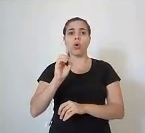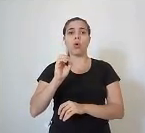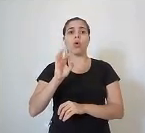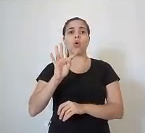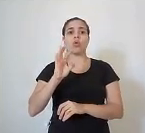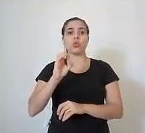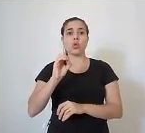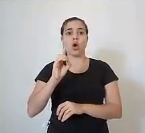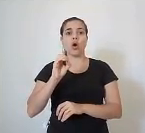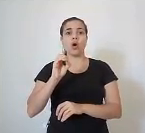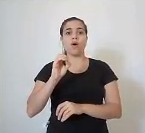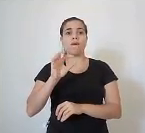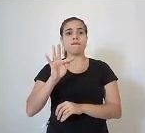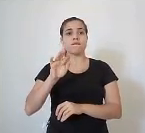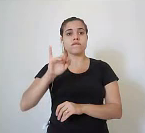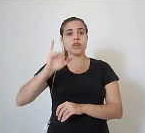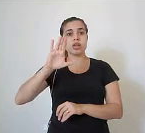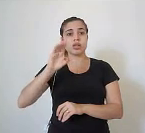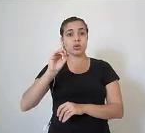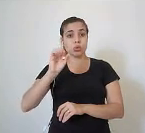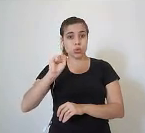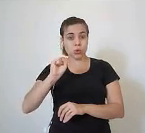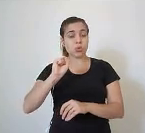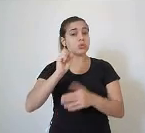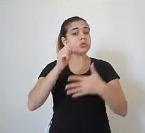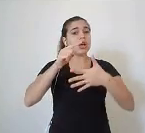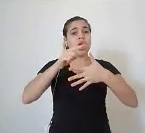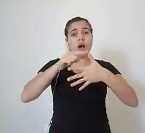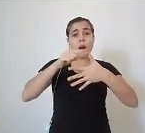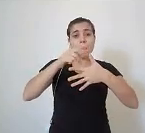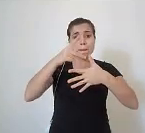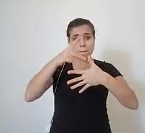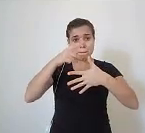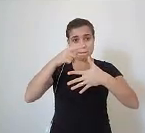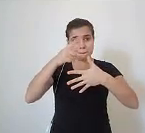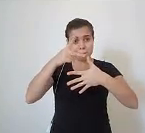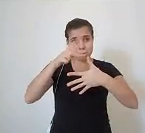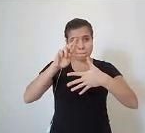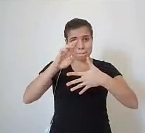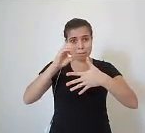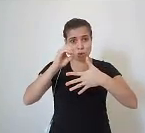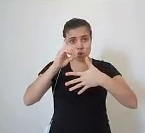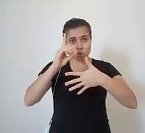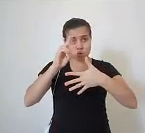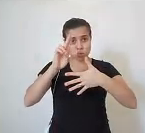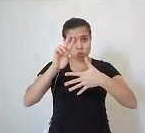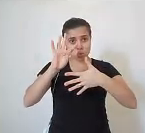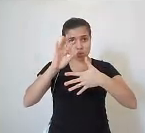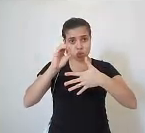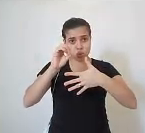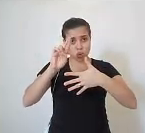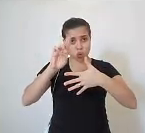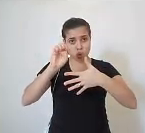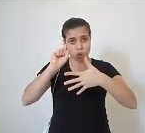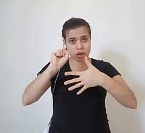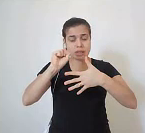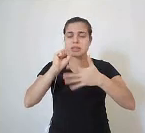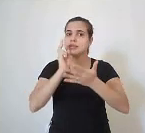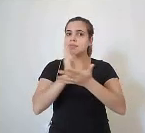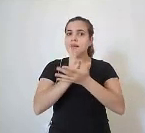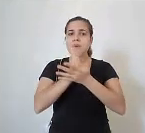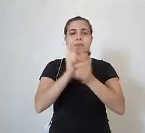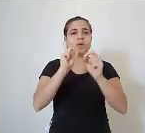nível trófico de segundo nível, terceiro, quarto e quinto nível e sexto nível trófico, né? Por que as